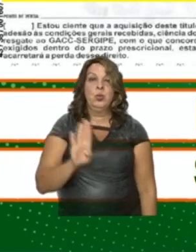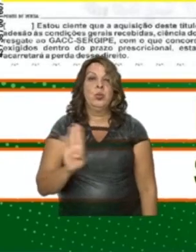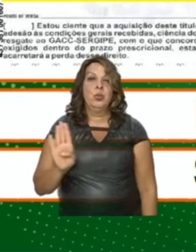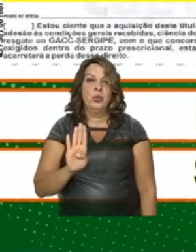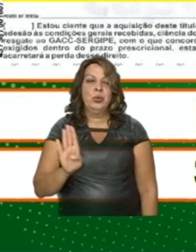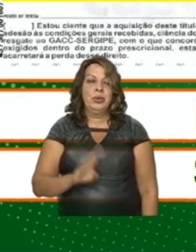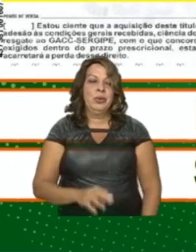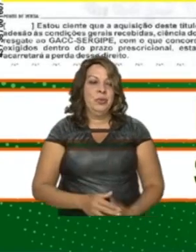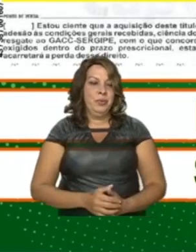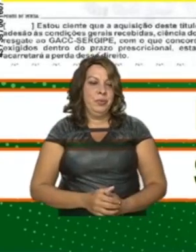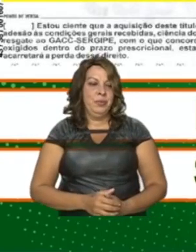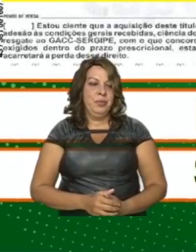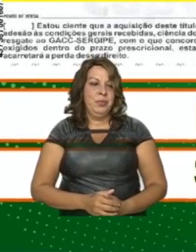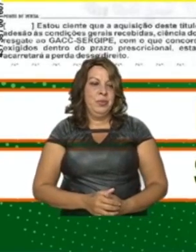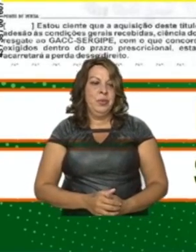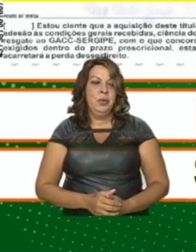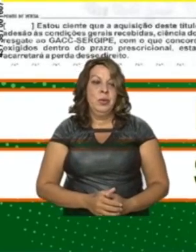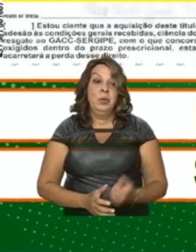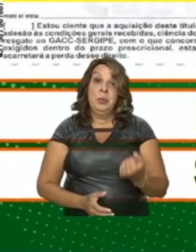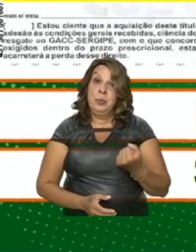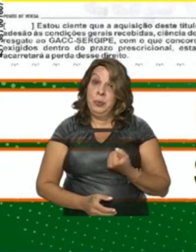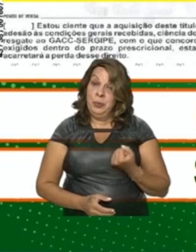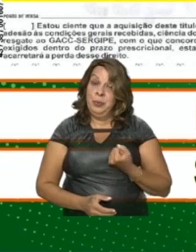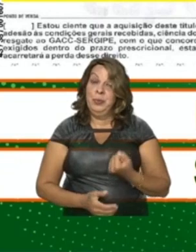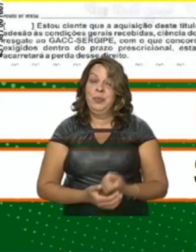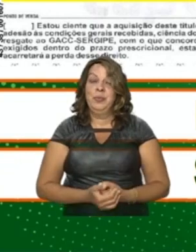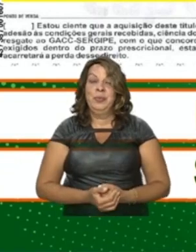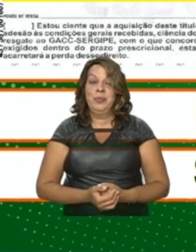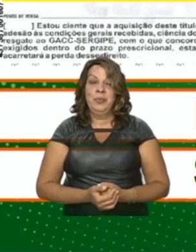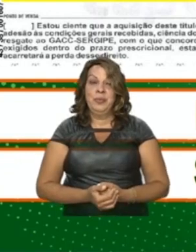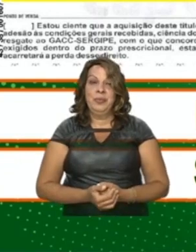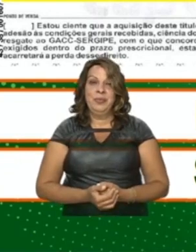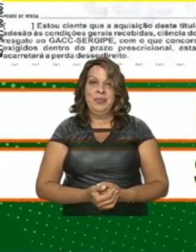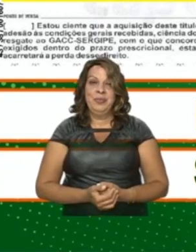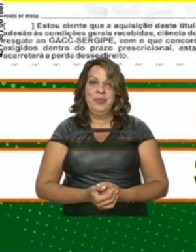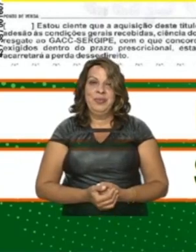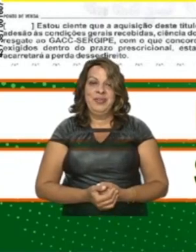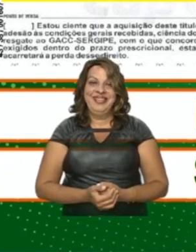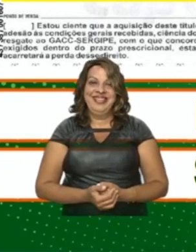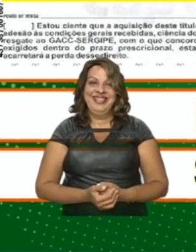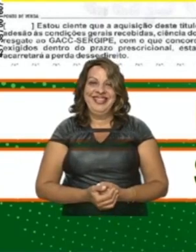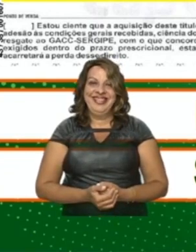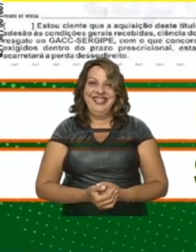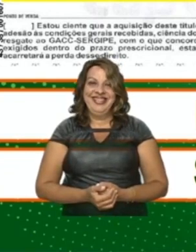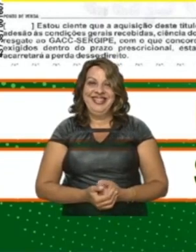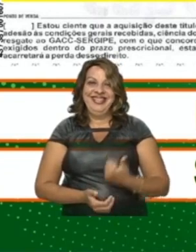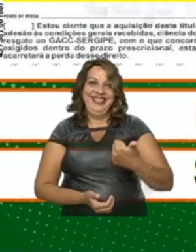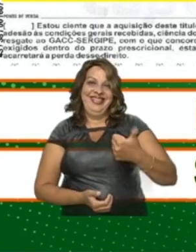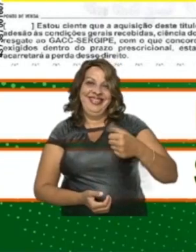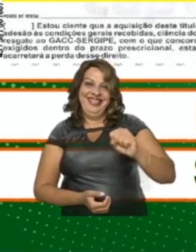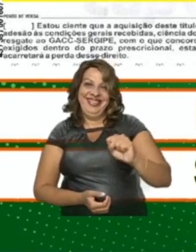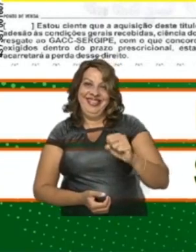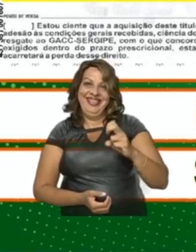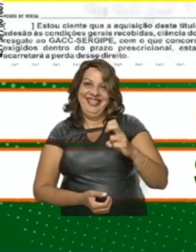Jorge Vieira. Penúltimo contemplado dos 50 que serão contemplados nesta manhã de domingo,